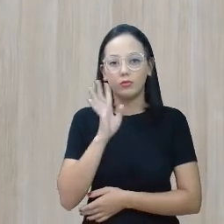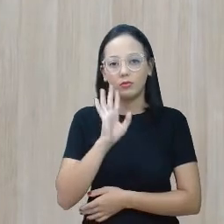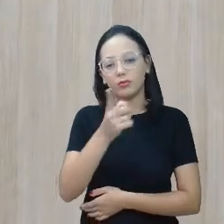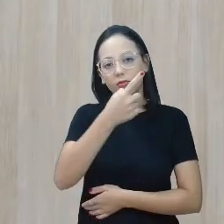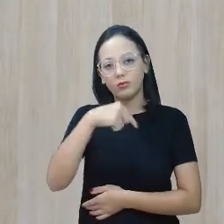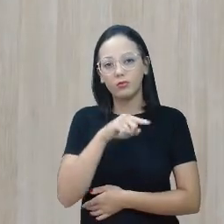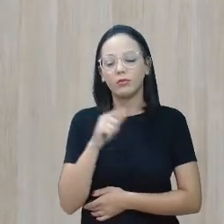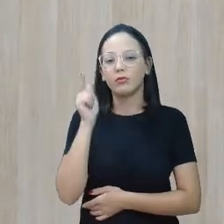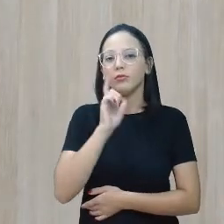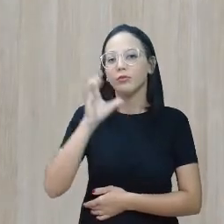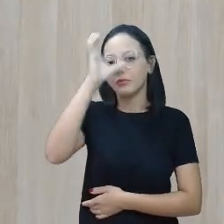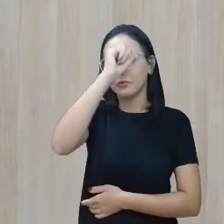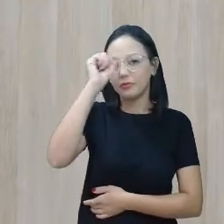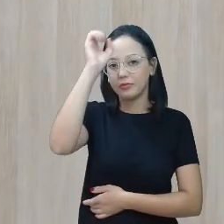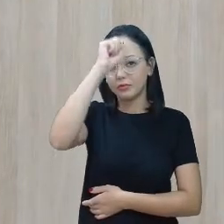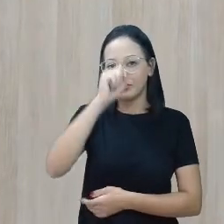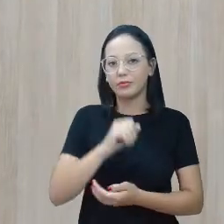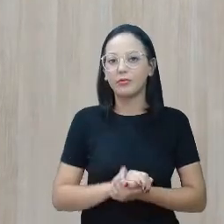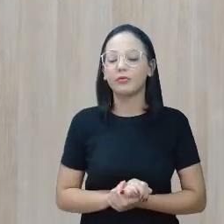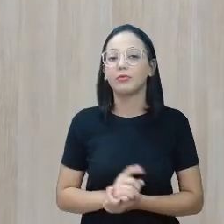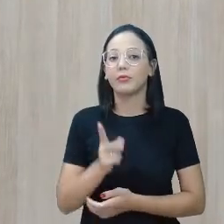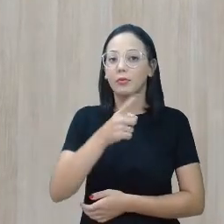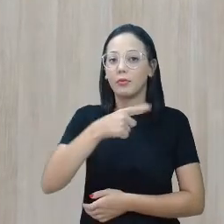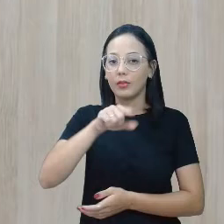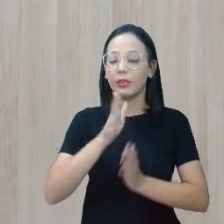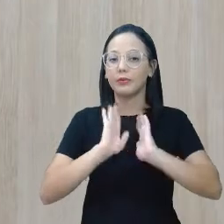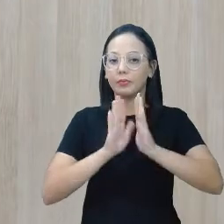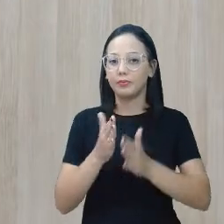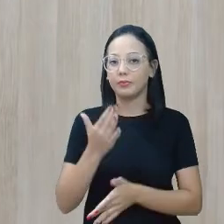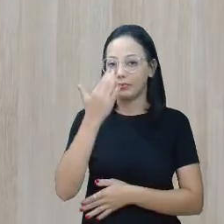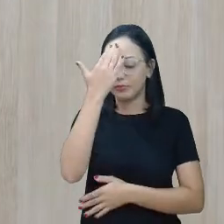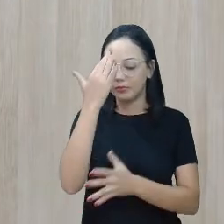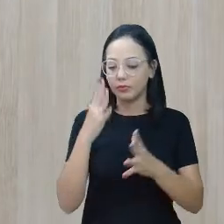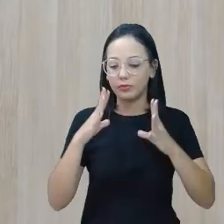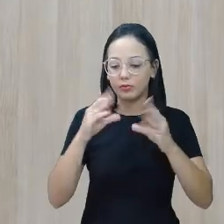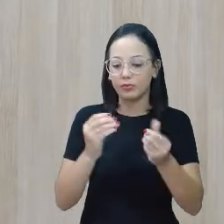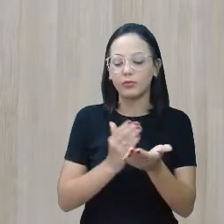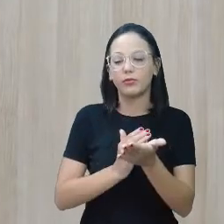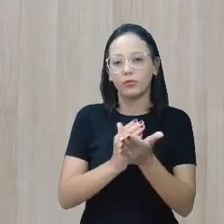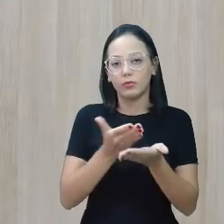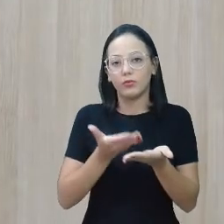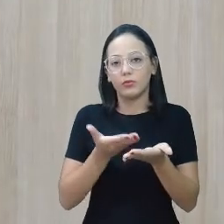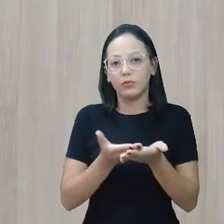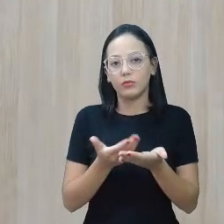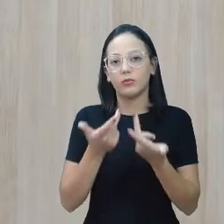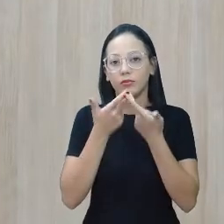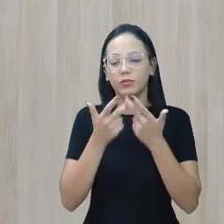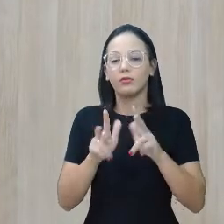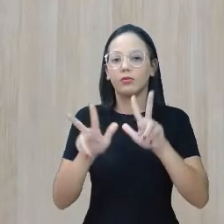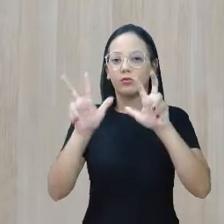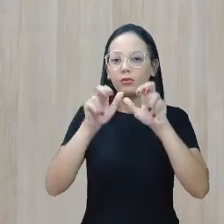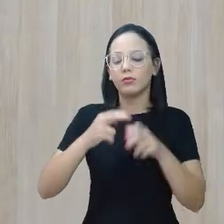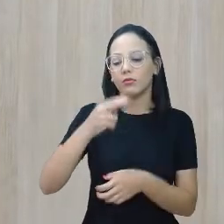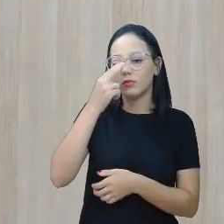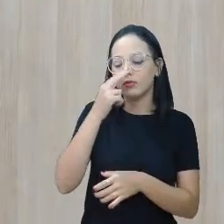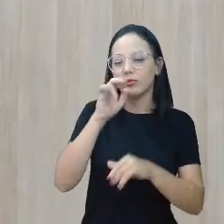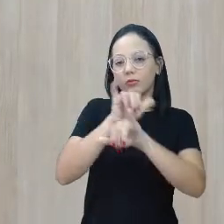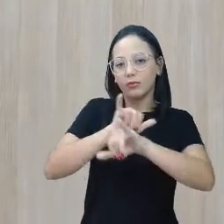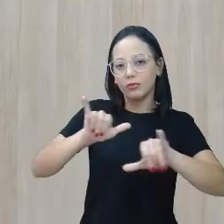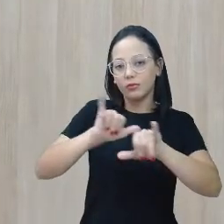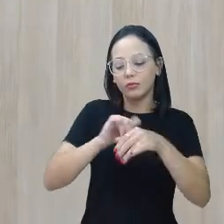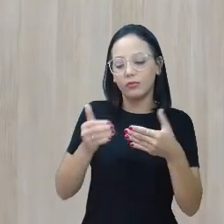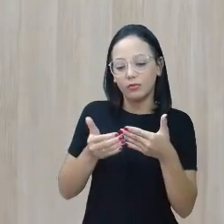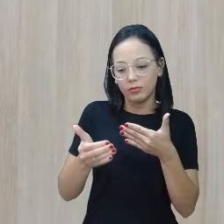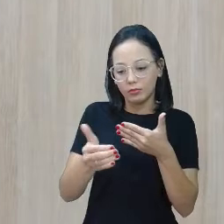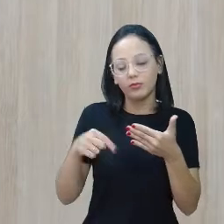aprender aqui com a gente, tá? Como vocês sabem, né, todo início de aula a gente fala sobre os mesmos avisos, daqui a algum tempo a